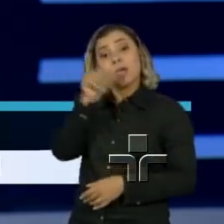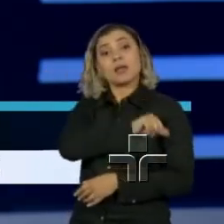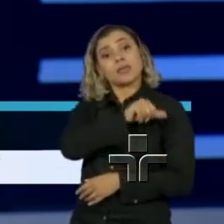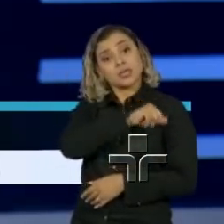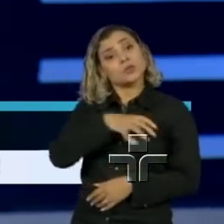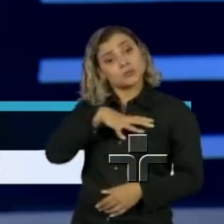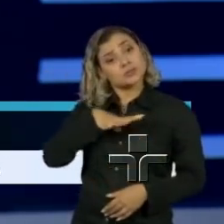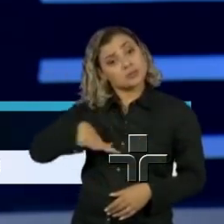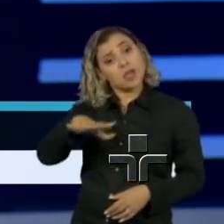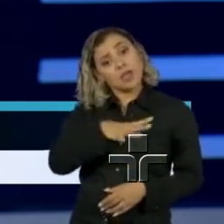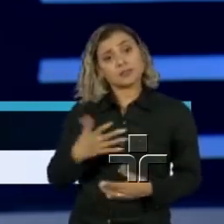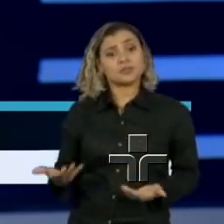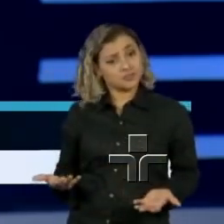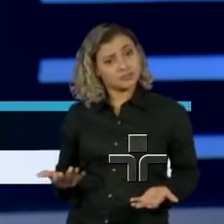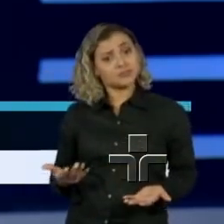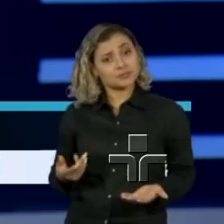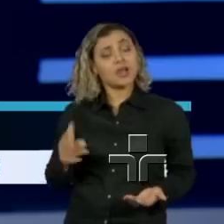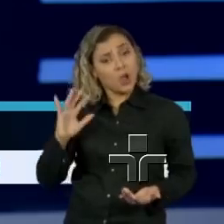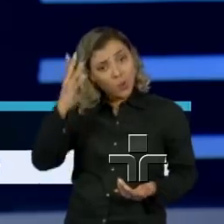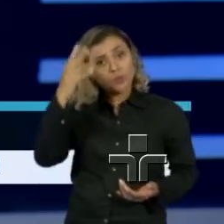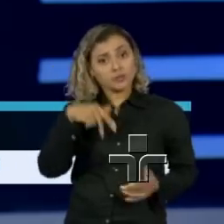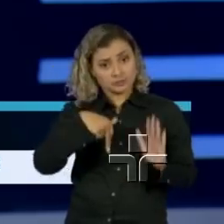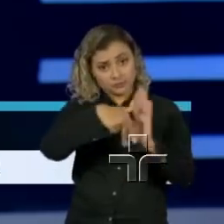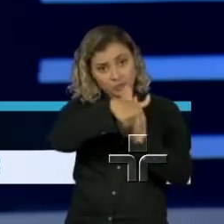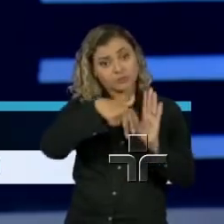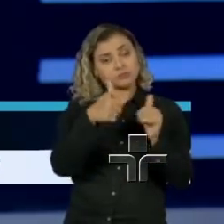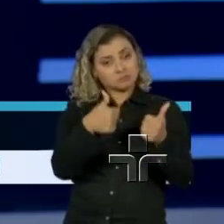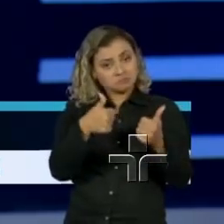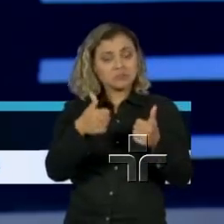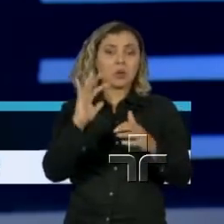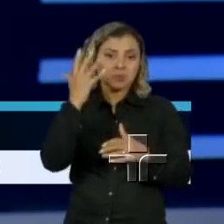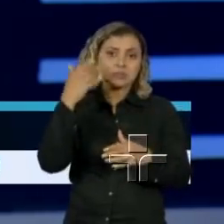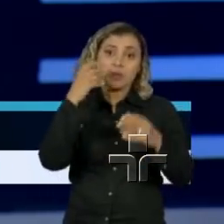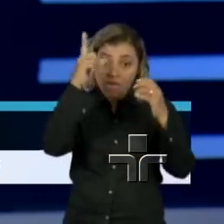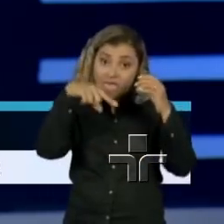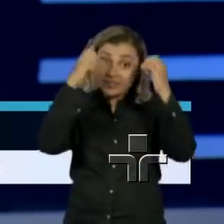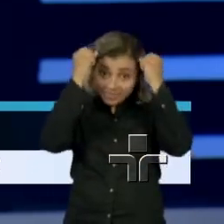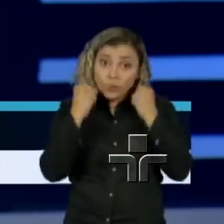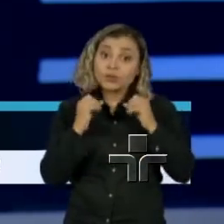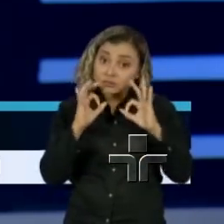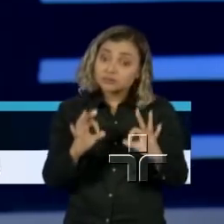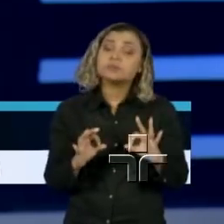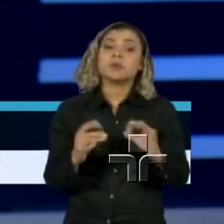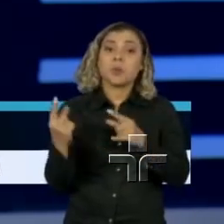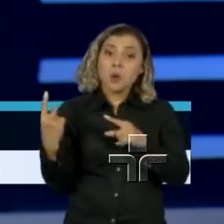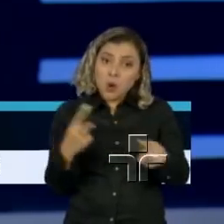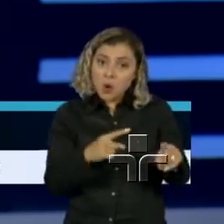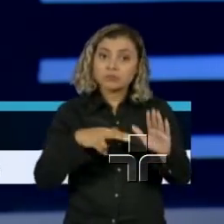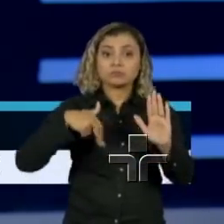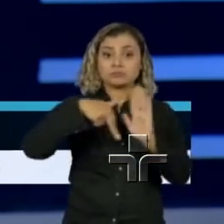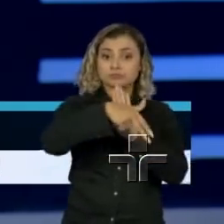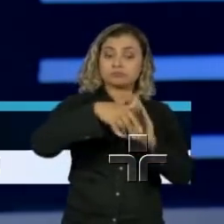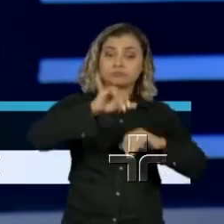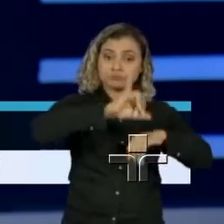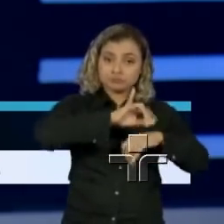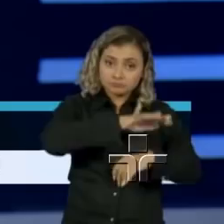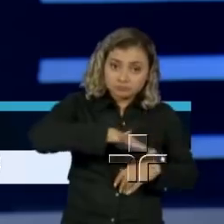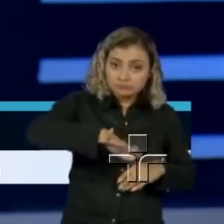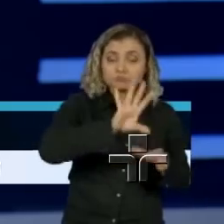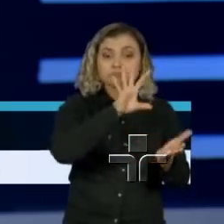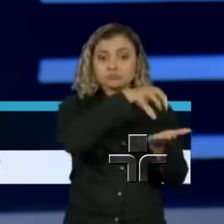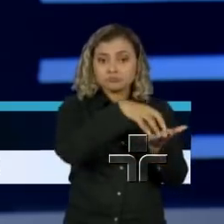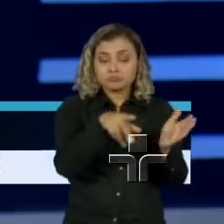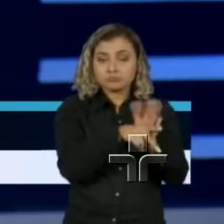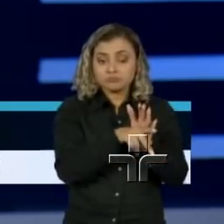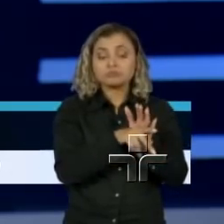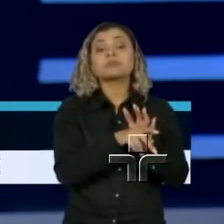né? Então vamos pegar onde ocorreu esse atentado terrorista, que foi um atentado terrorista contra lá onde era a sede do Porta dos